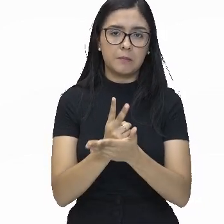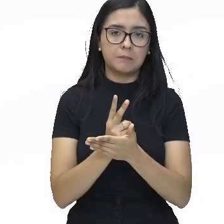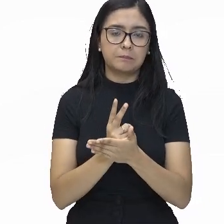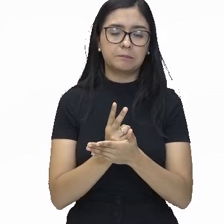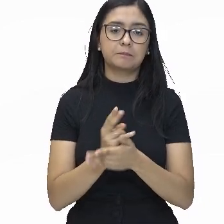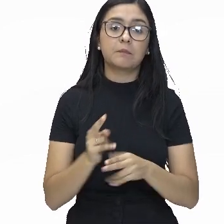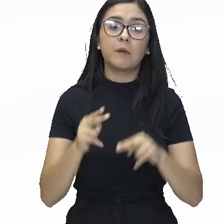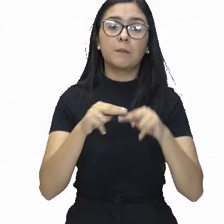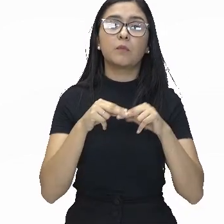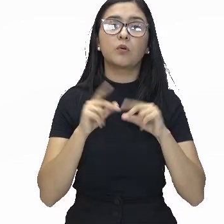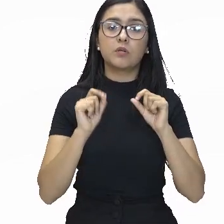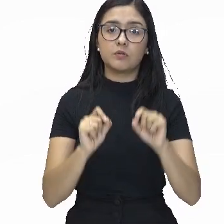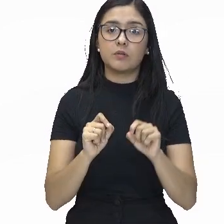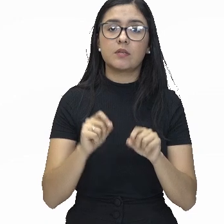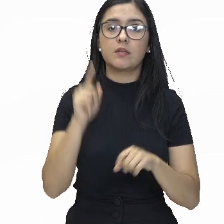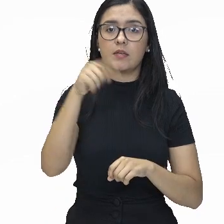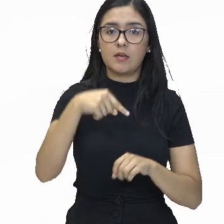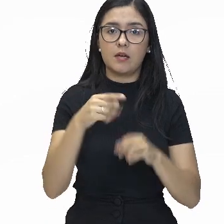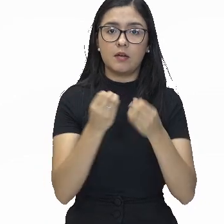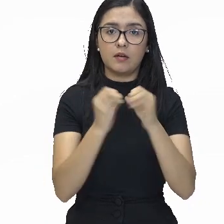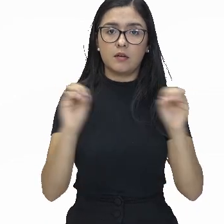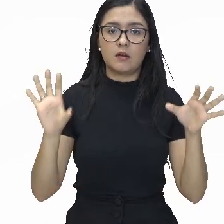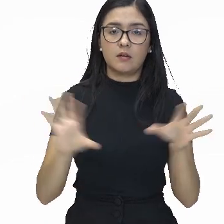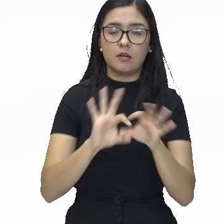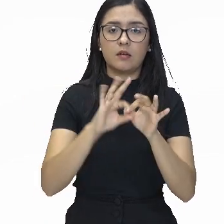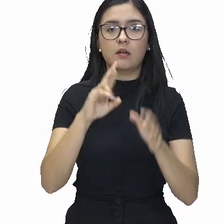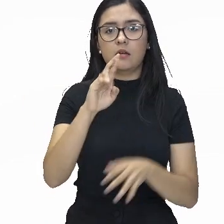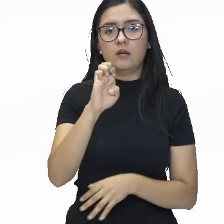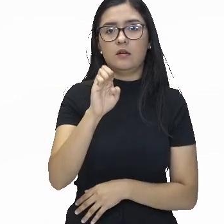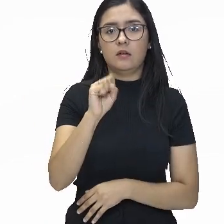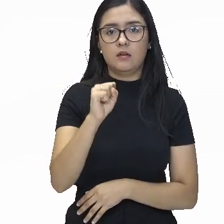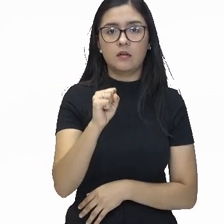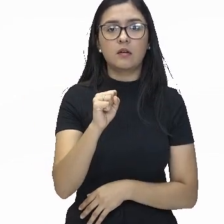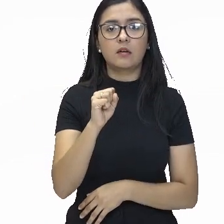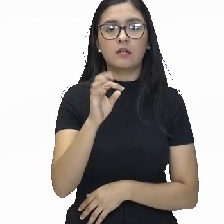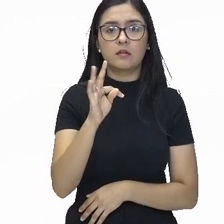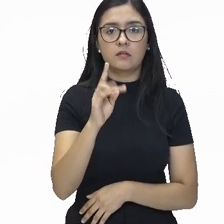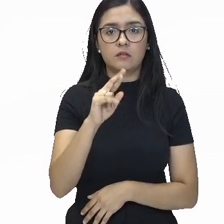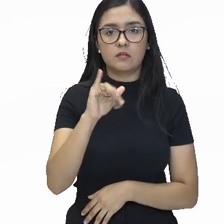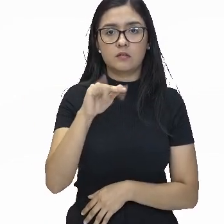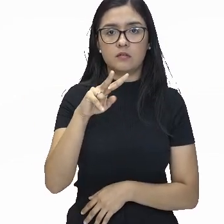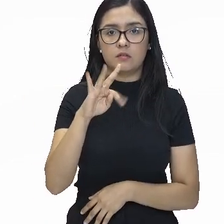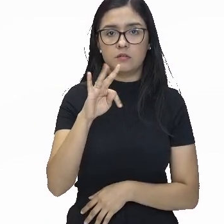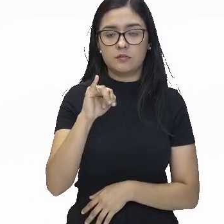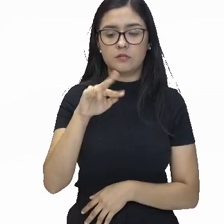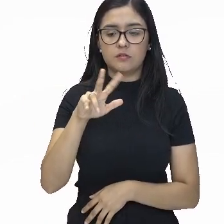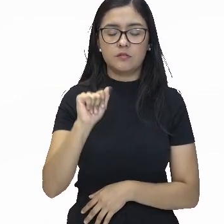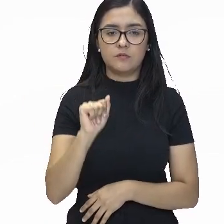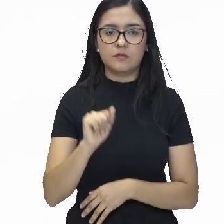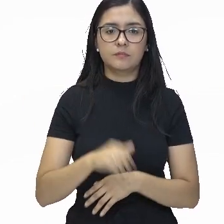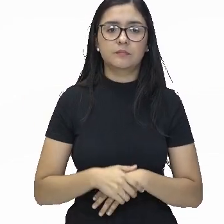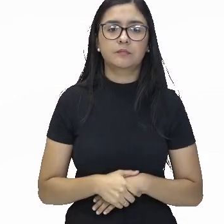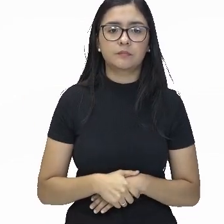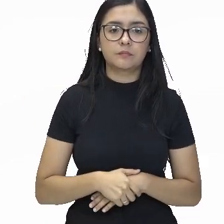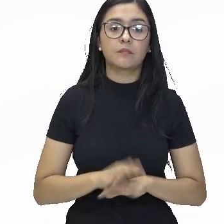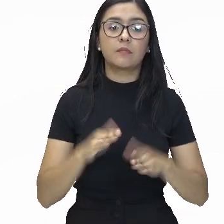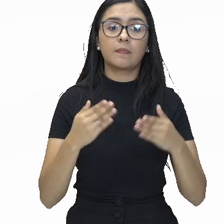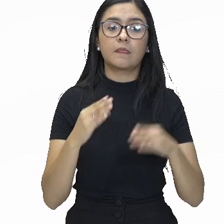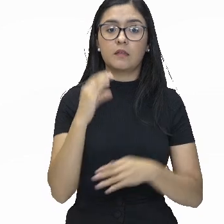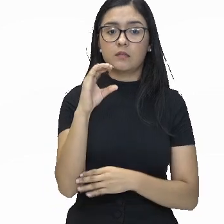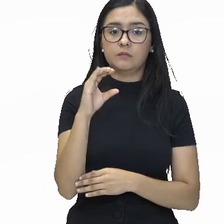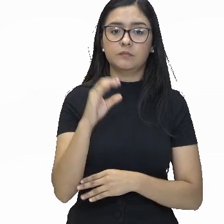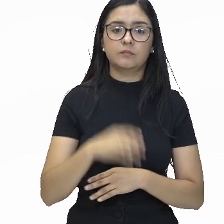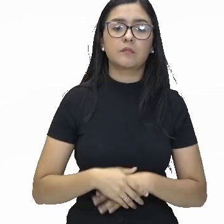que é restritiva. Já na C, meu irmão, que